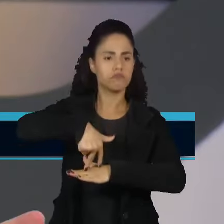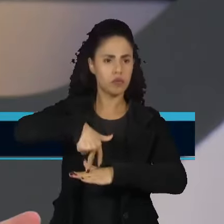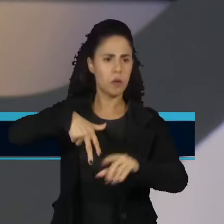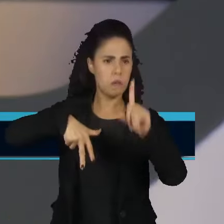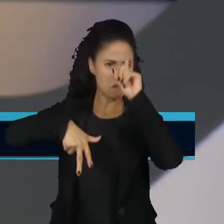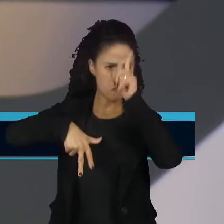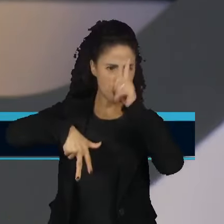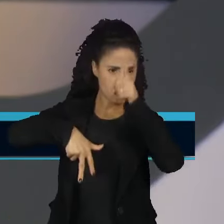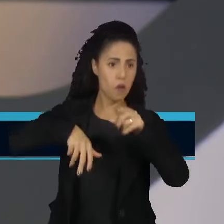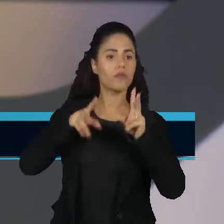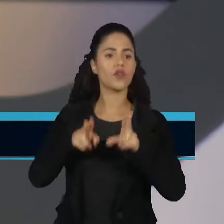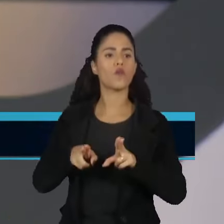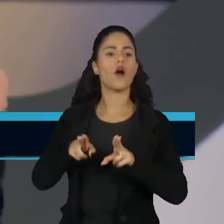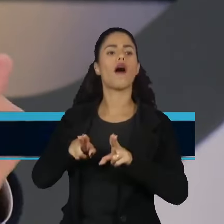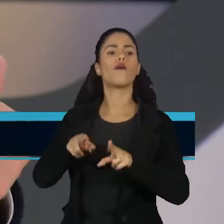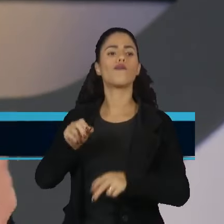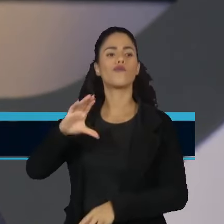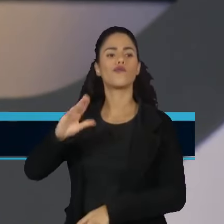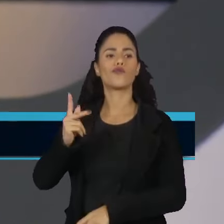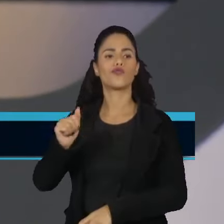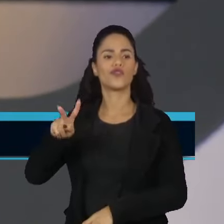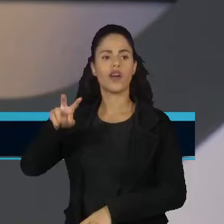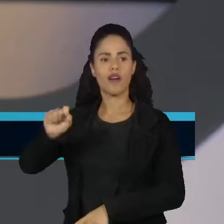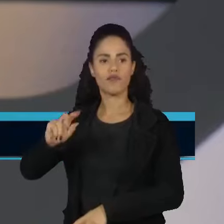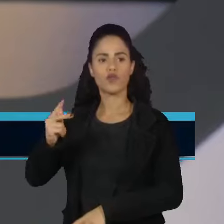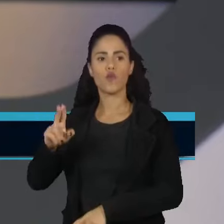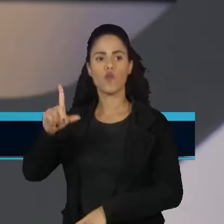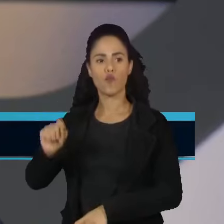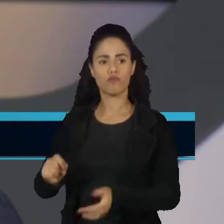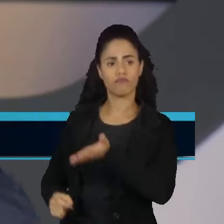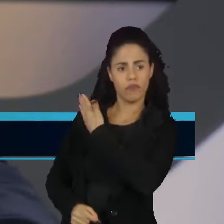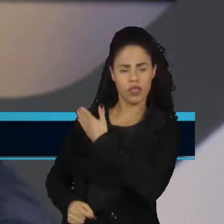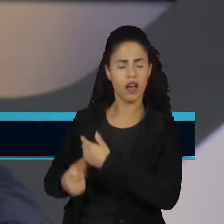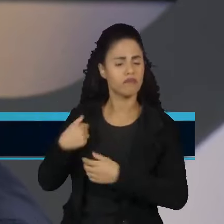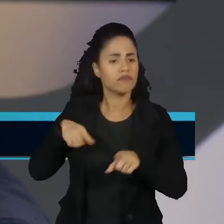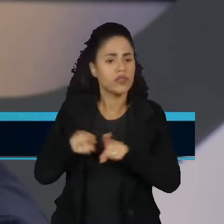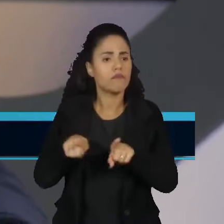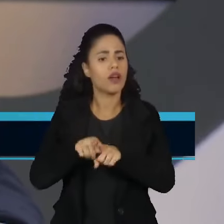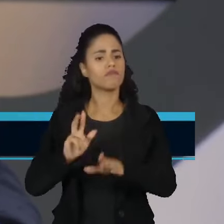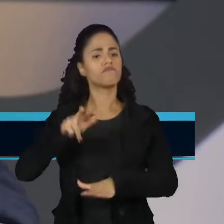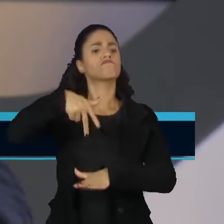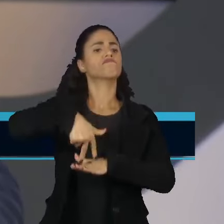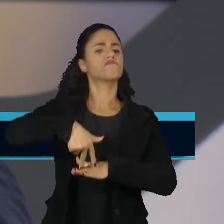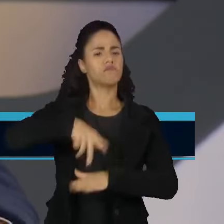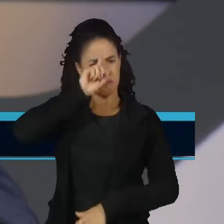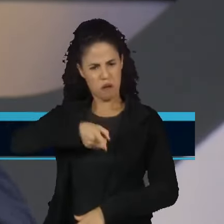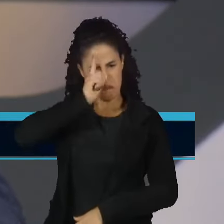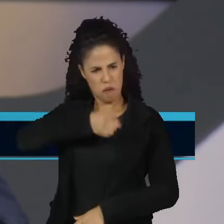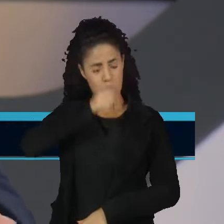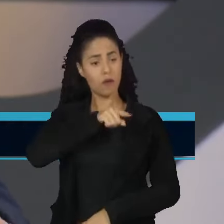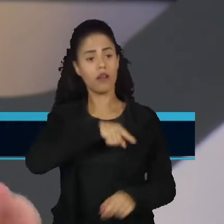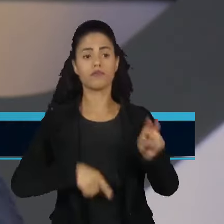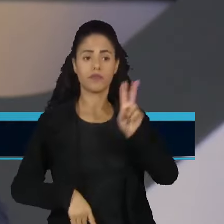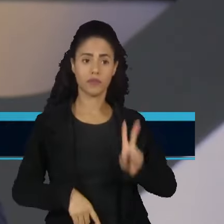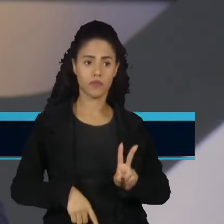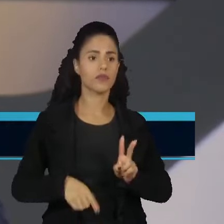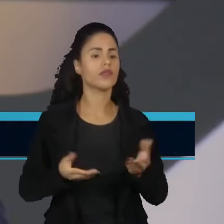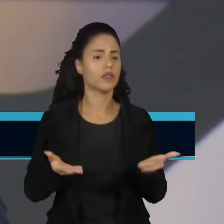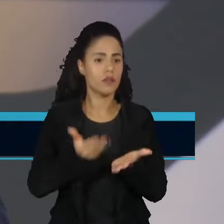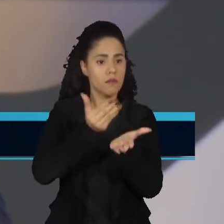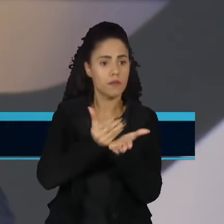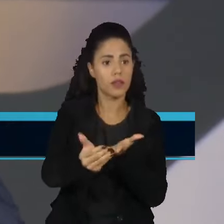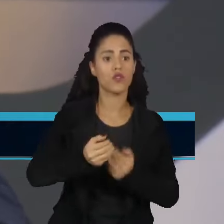como foi o Chávez, de um processo eleitoral inicialmente legítimo, no momento de descrédito das instituições da Venezuela, especialmente a partir